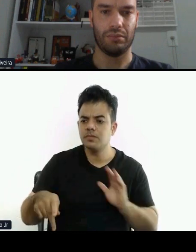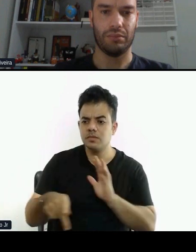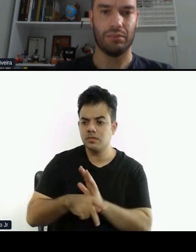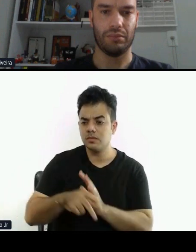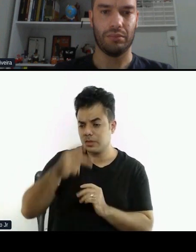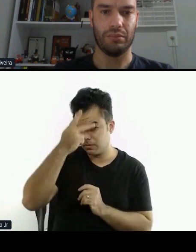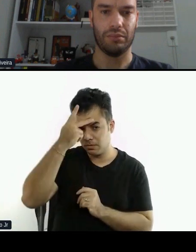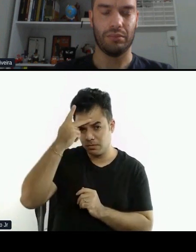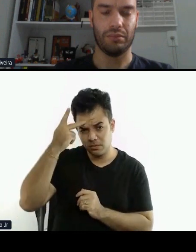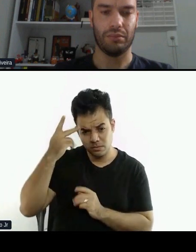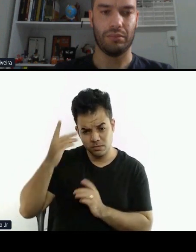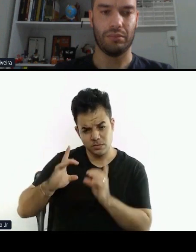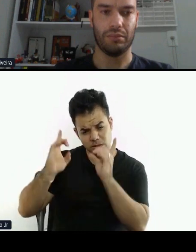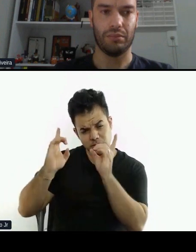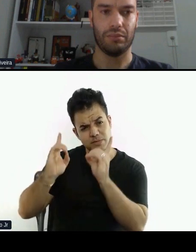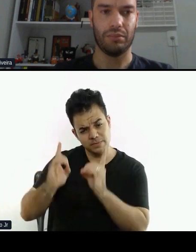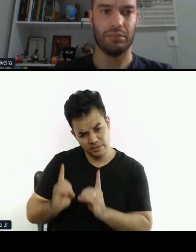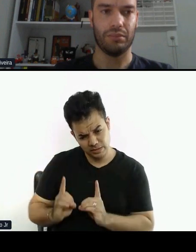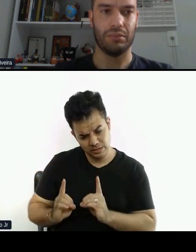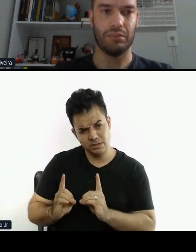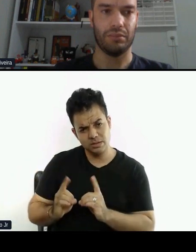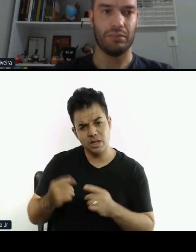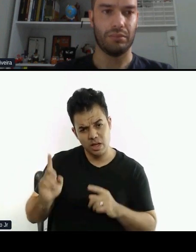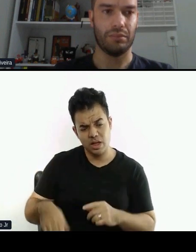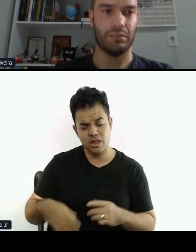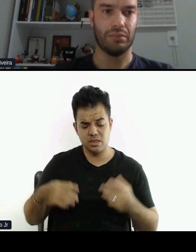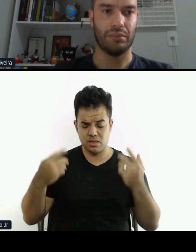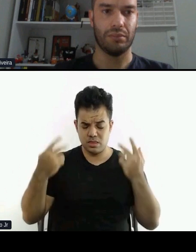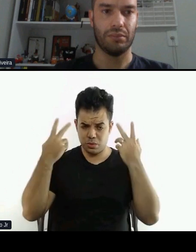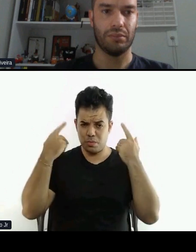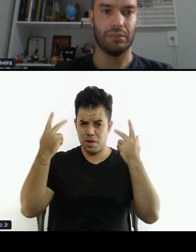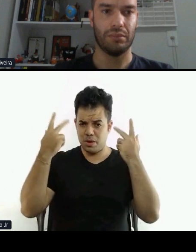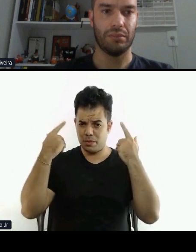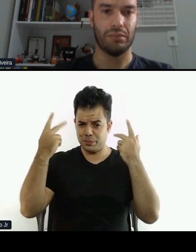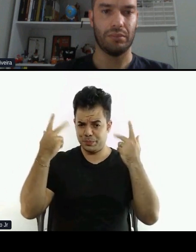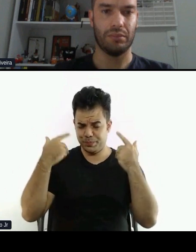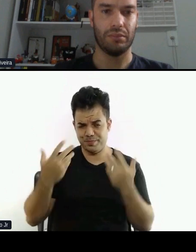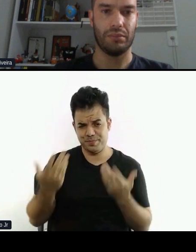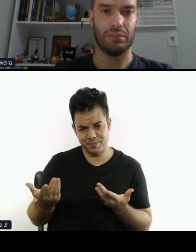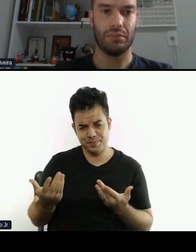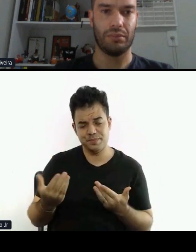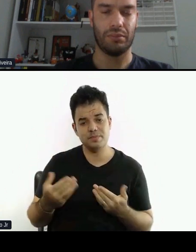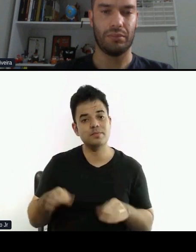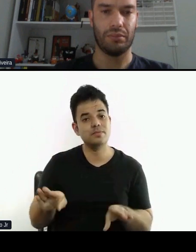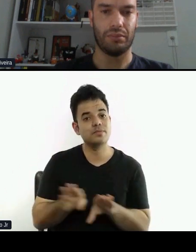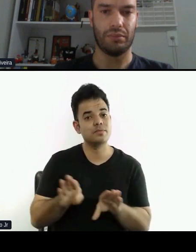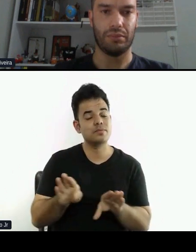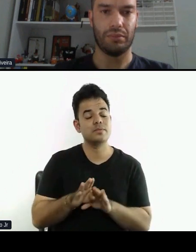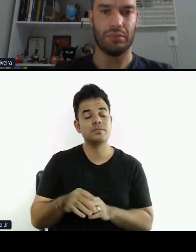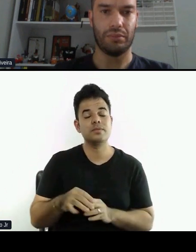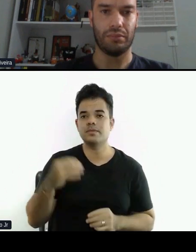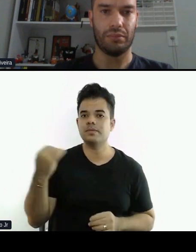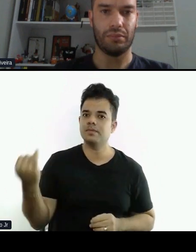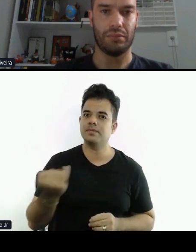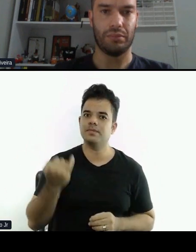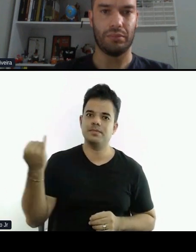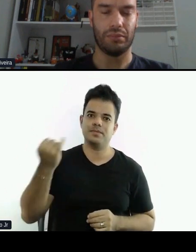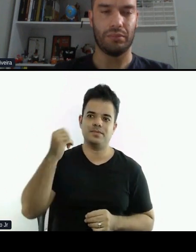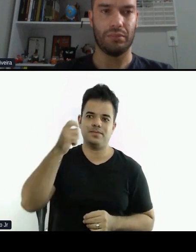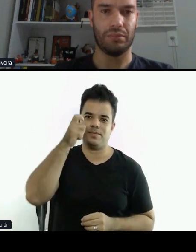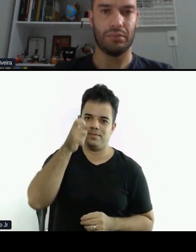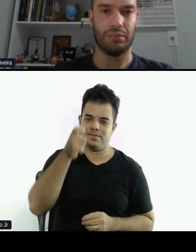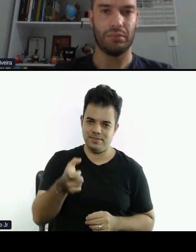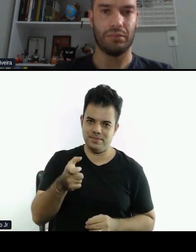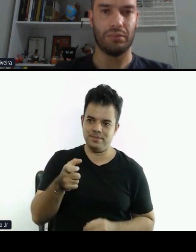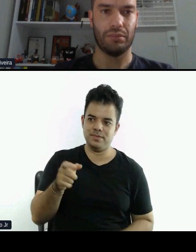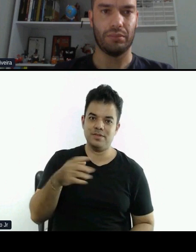deficiência, né? Então, e essa coisa ser natural, né? O exemplo que eu tenho interessante e bonito é que meus filhos, na